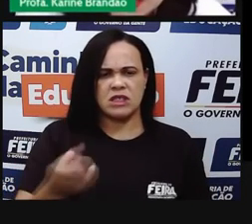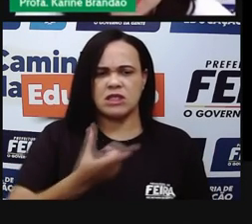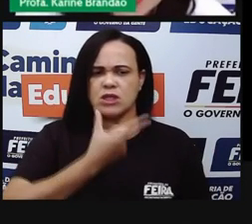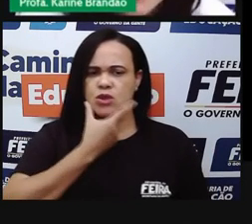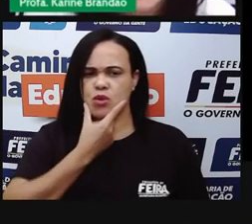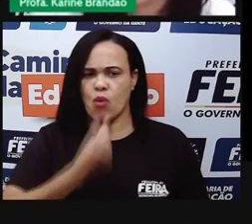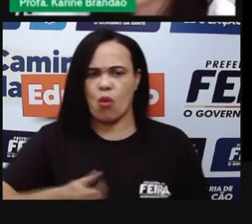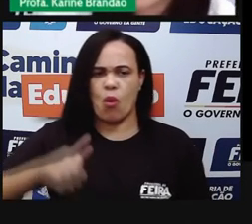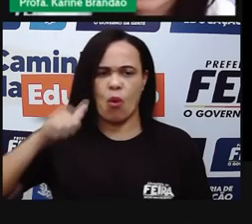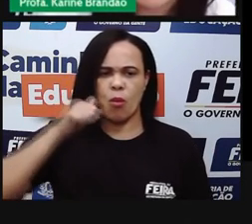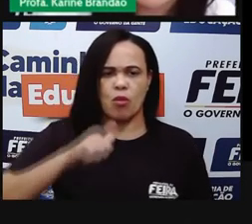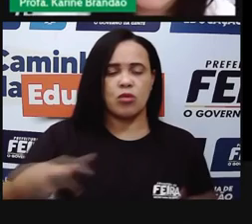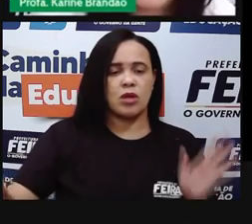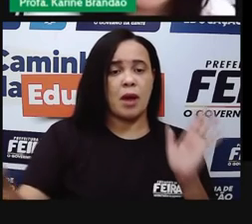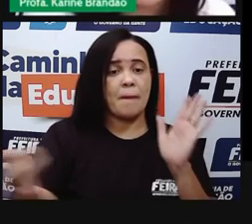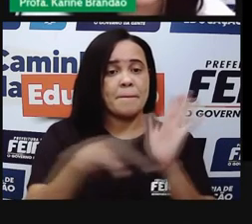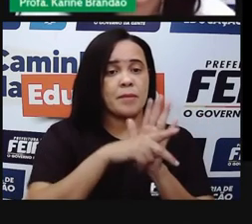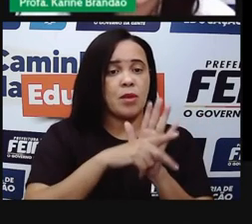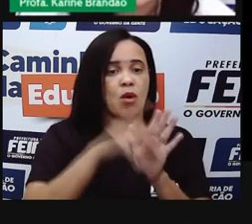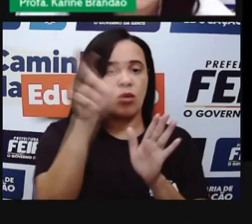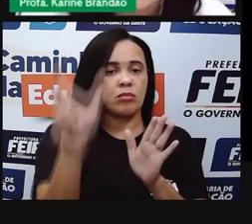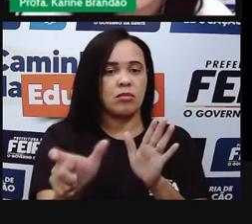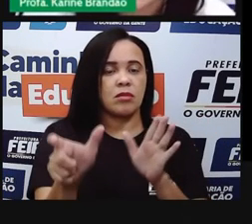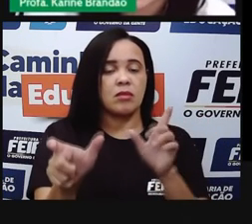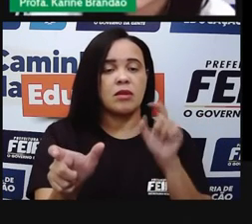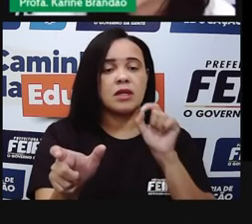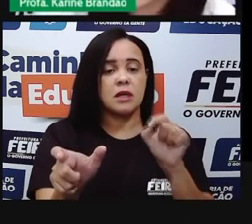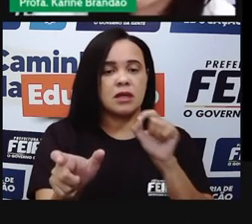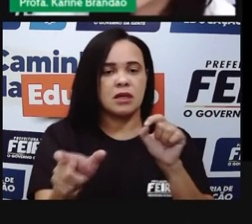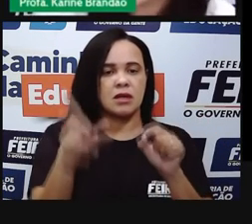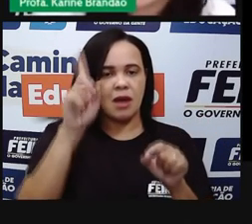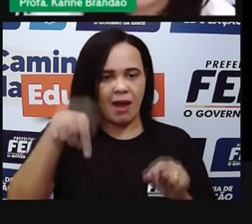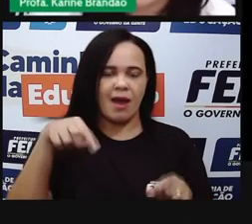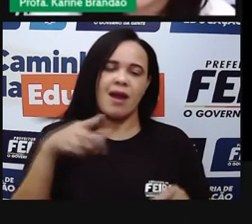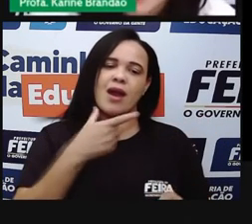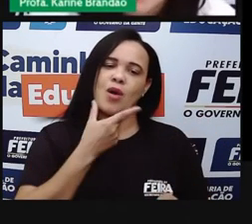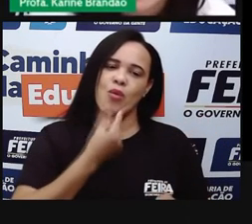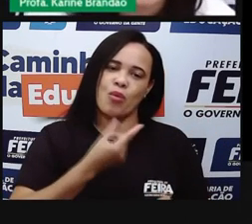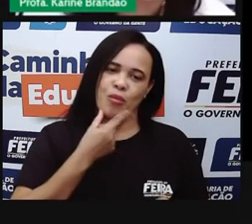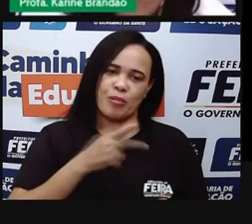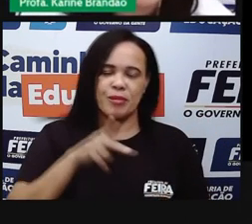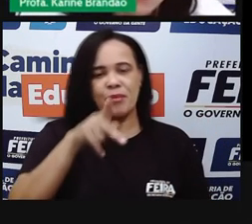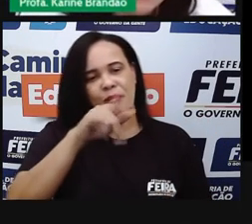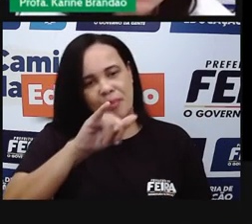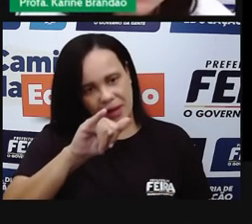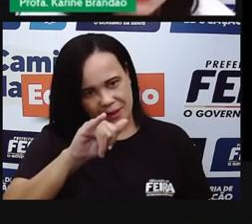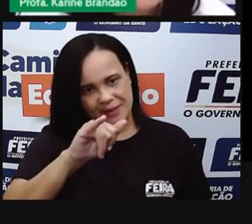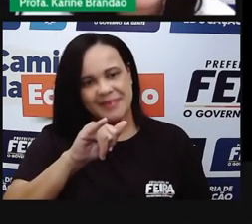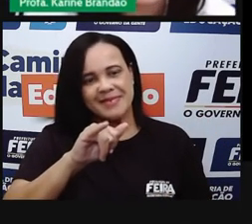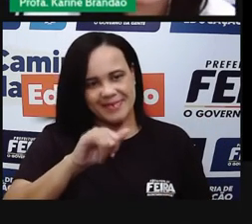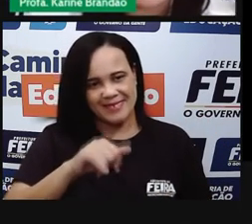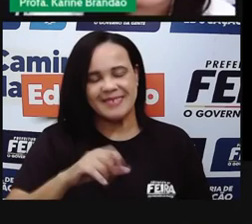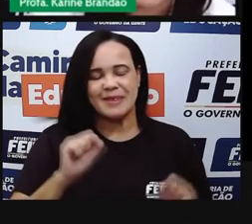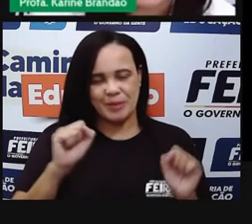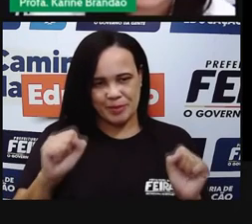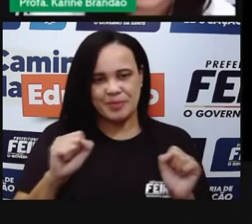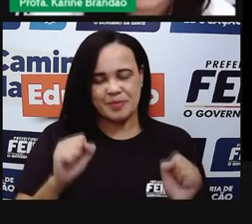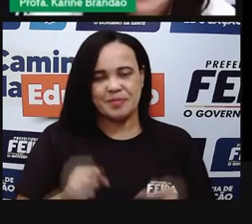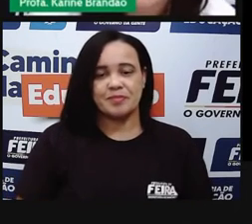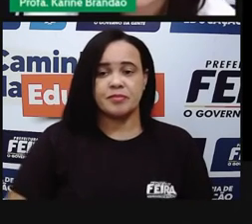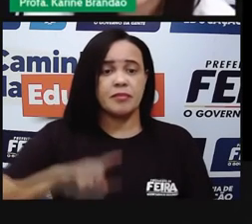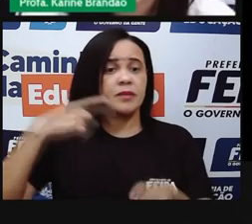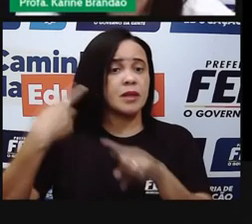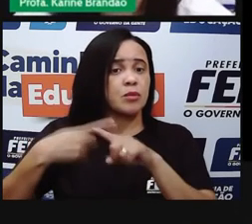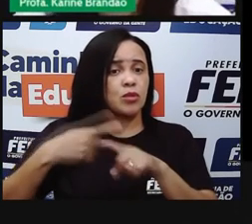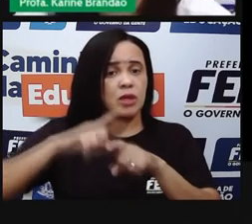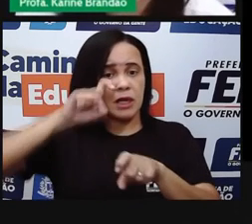dos filhos é do pai. Depende do espermatozoide que vai fecundar o óvulo. Porque o espermatozoide do